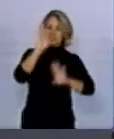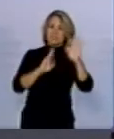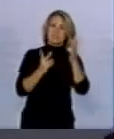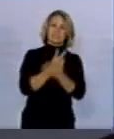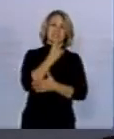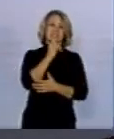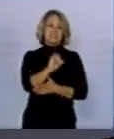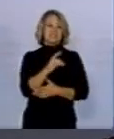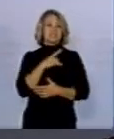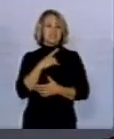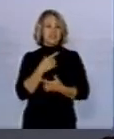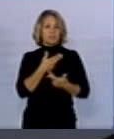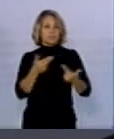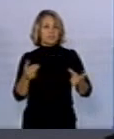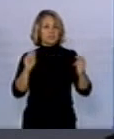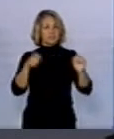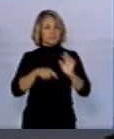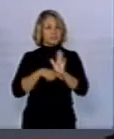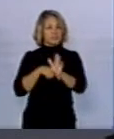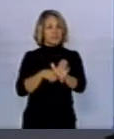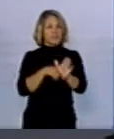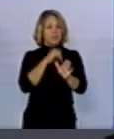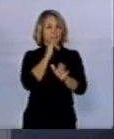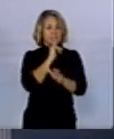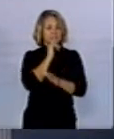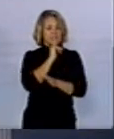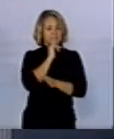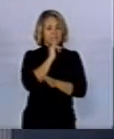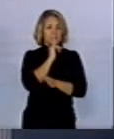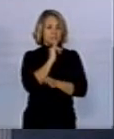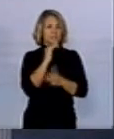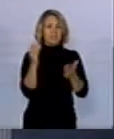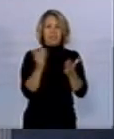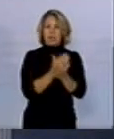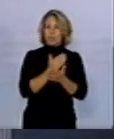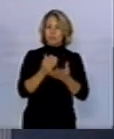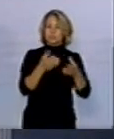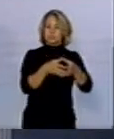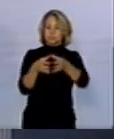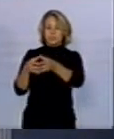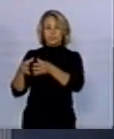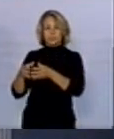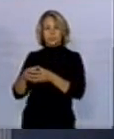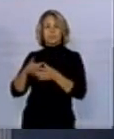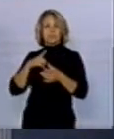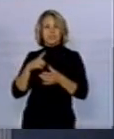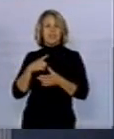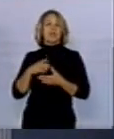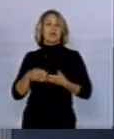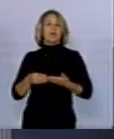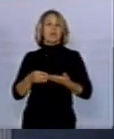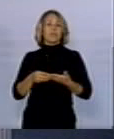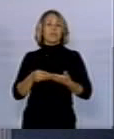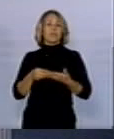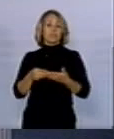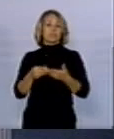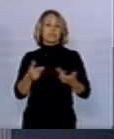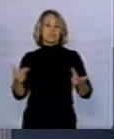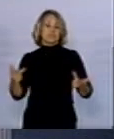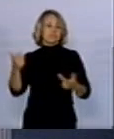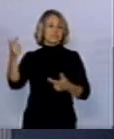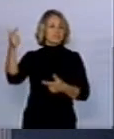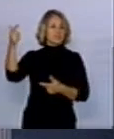recurso escasso, especificamente a radiofrequência, e que em todos os casos existem obrigações de carregamento de conteúdo nacional ou